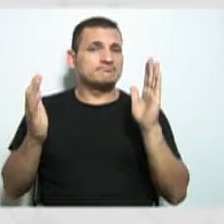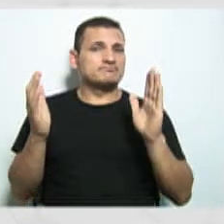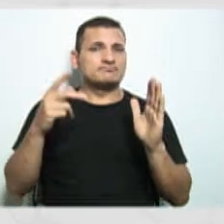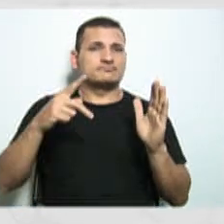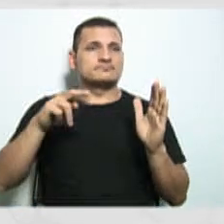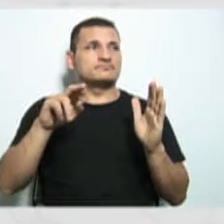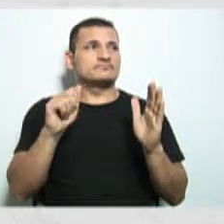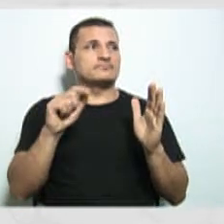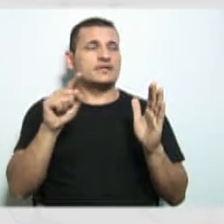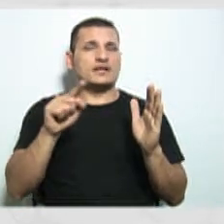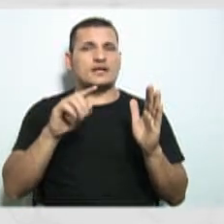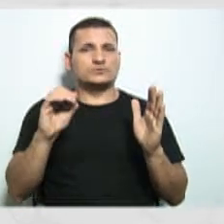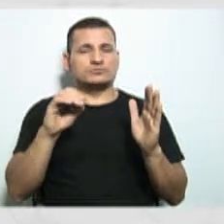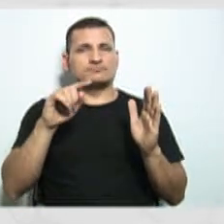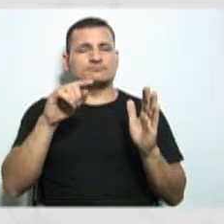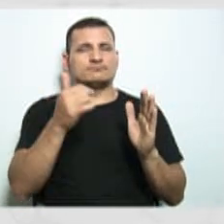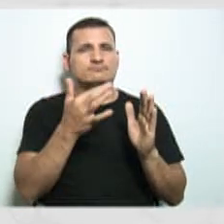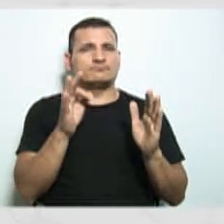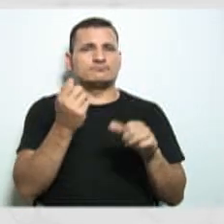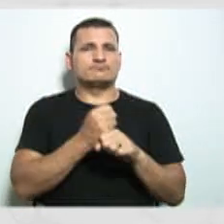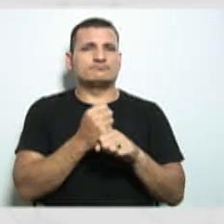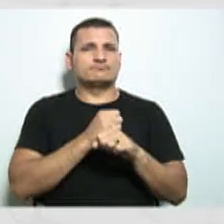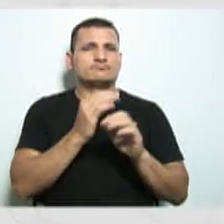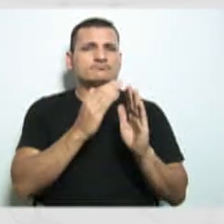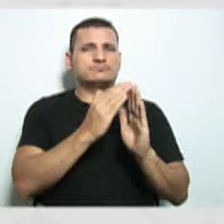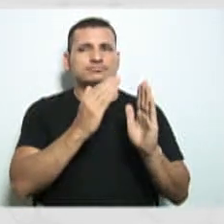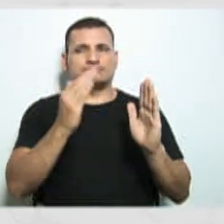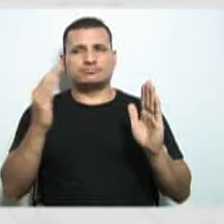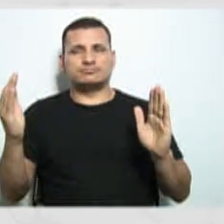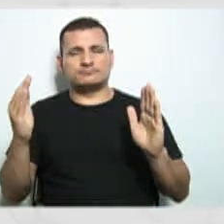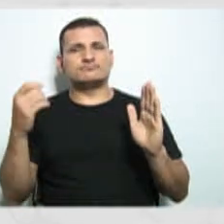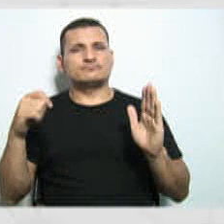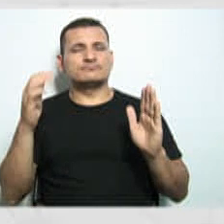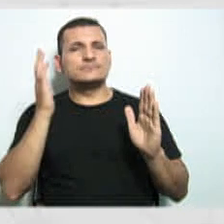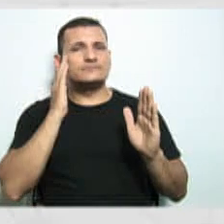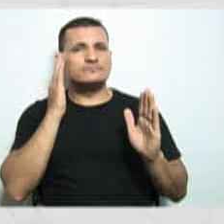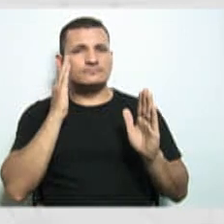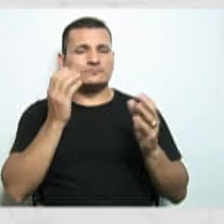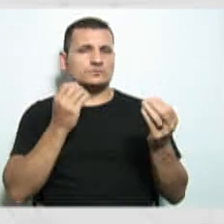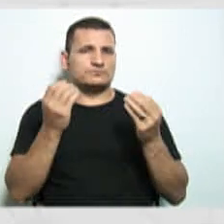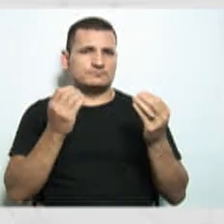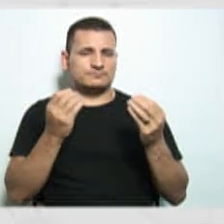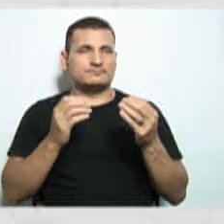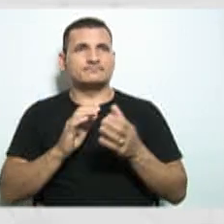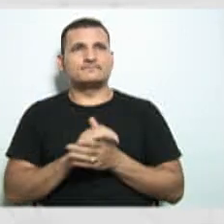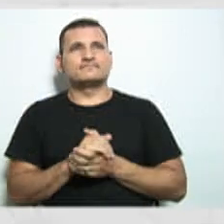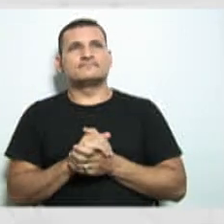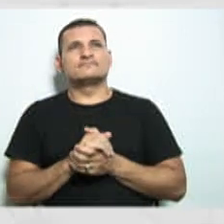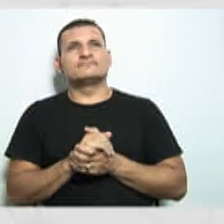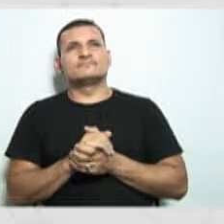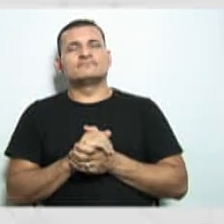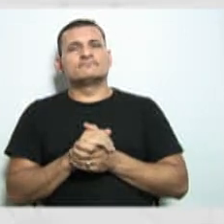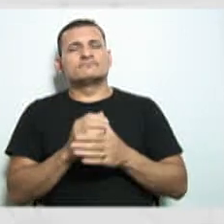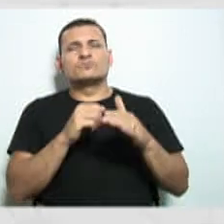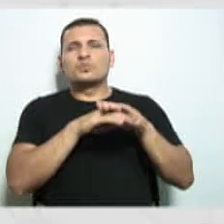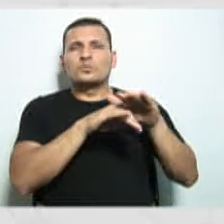Olha os 10 anos aí, ó. Precisa ser mensurável, quantitativa e qualitativamente. Quanto que eu posso guardar de dinheiro para me